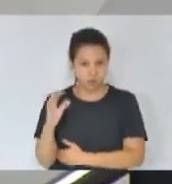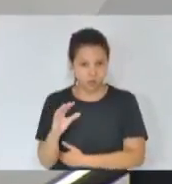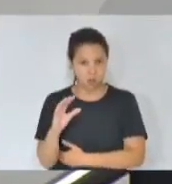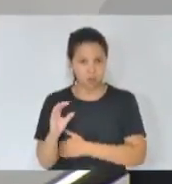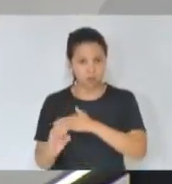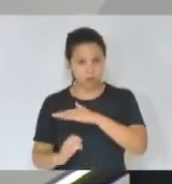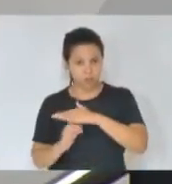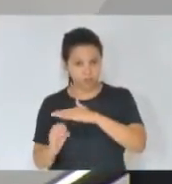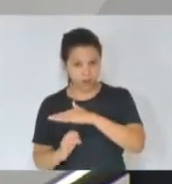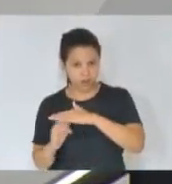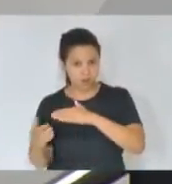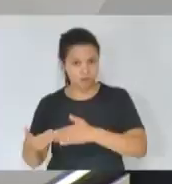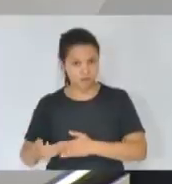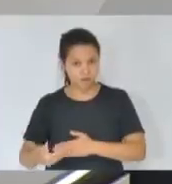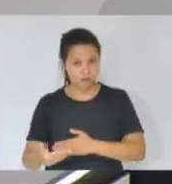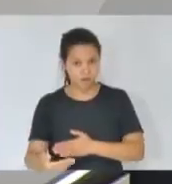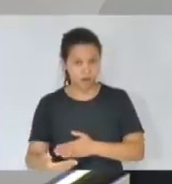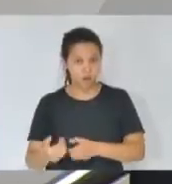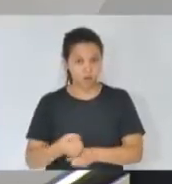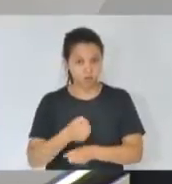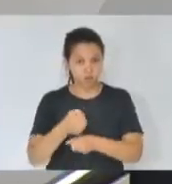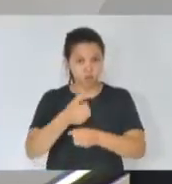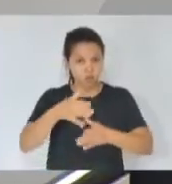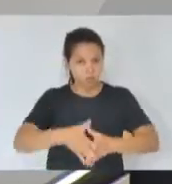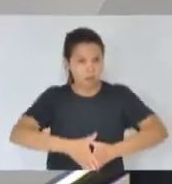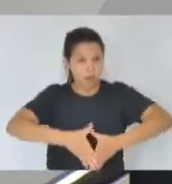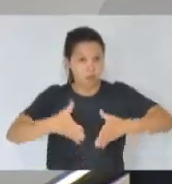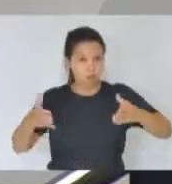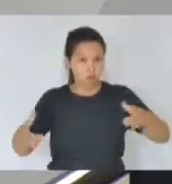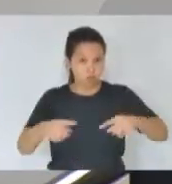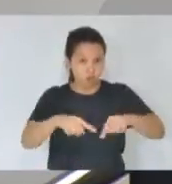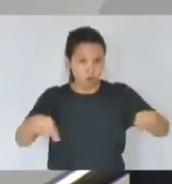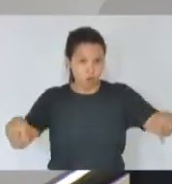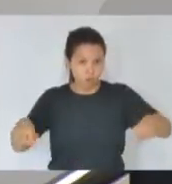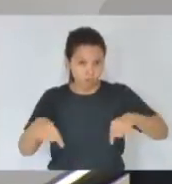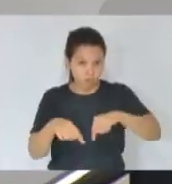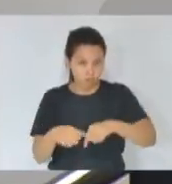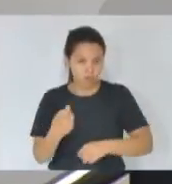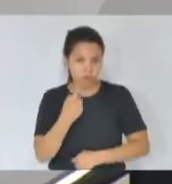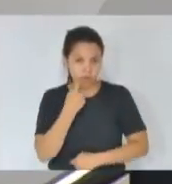vai construir o maior complexo industrial de pescados do mundo?